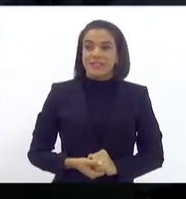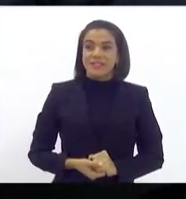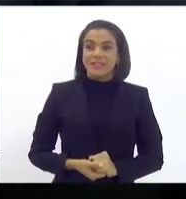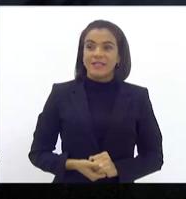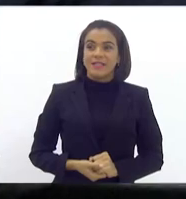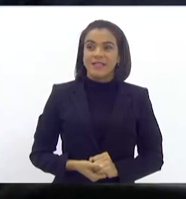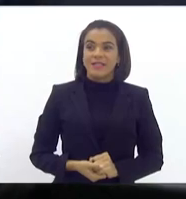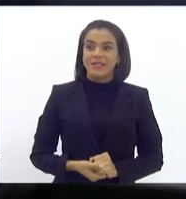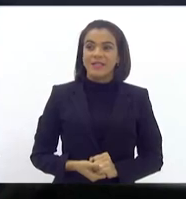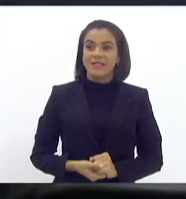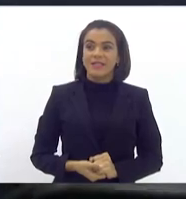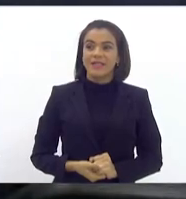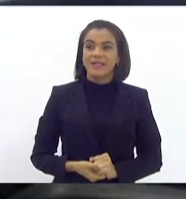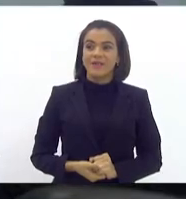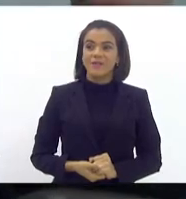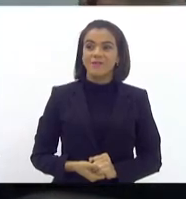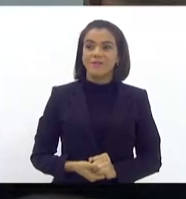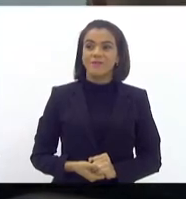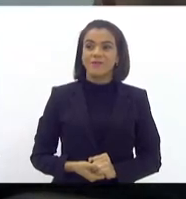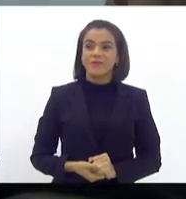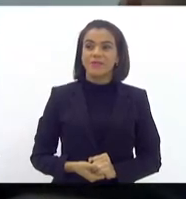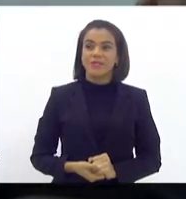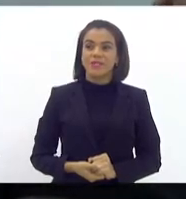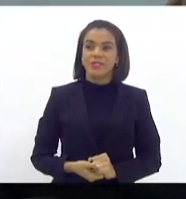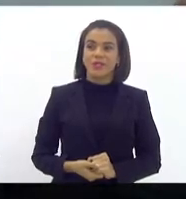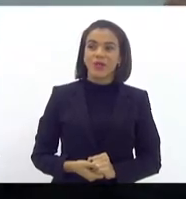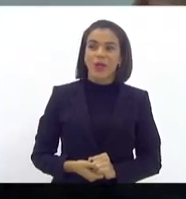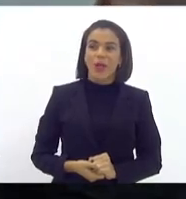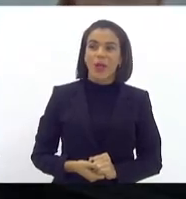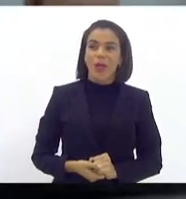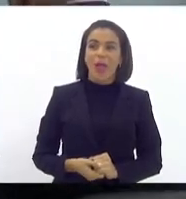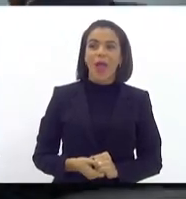A bancada da pessoa com deficiência ganhou reforço.